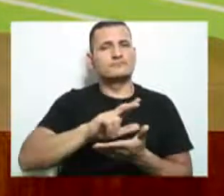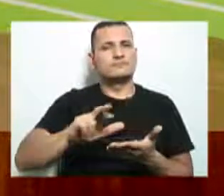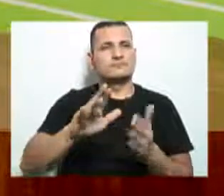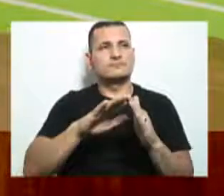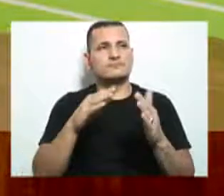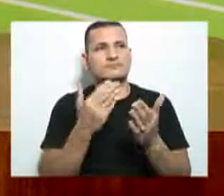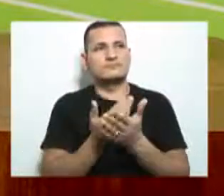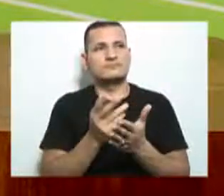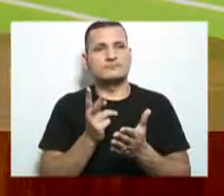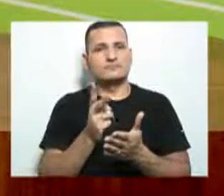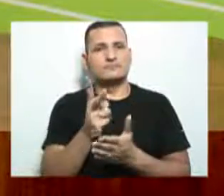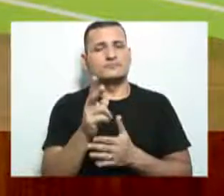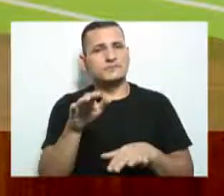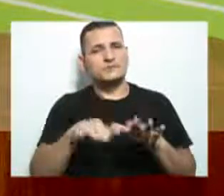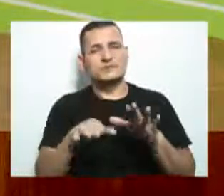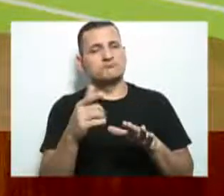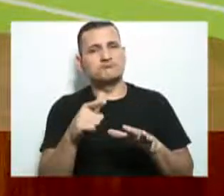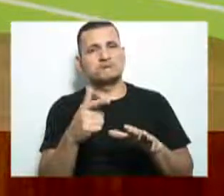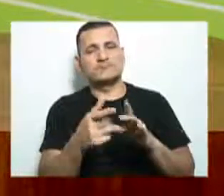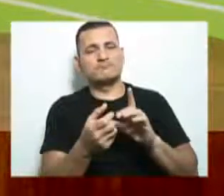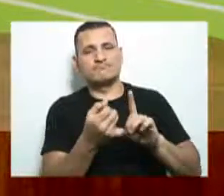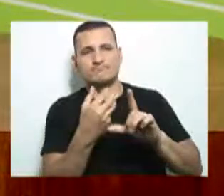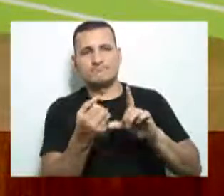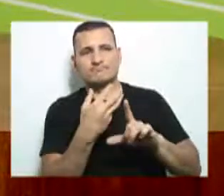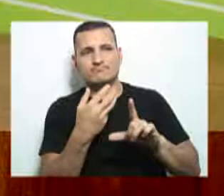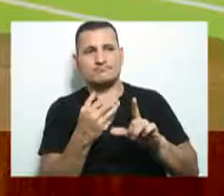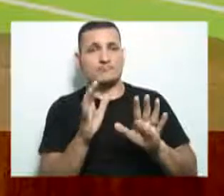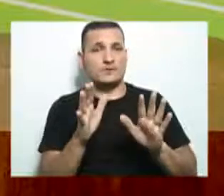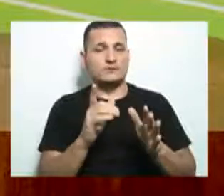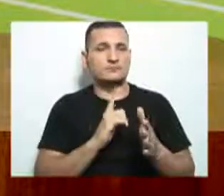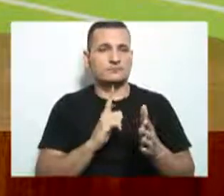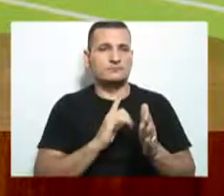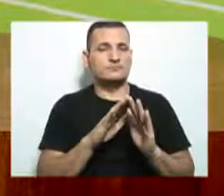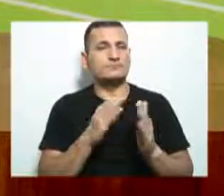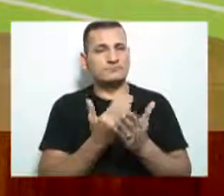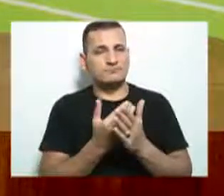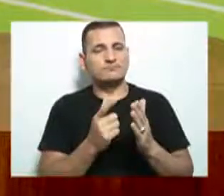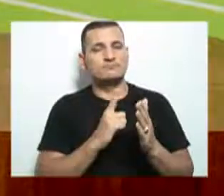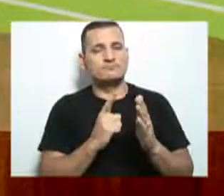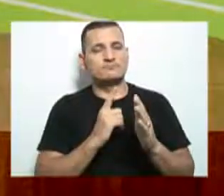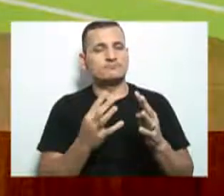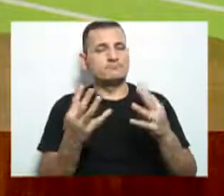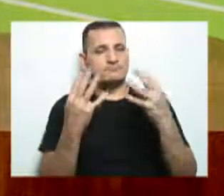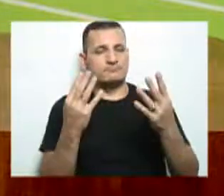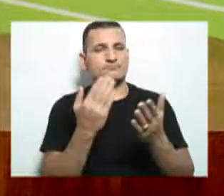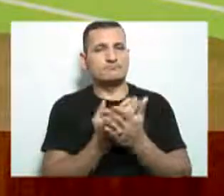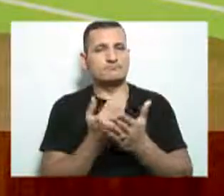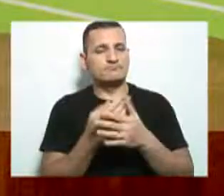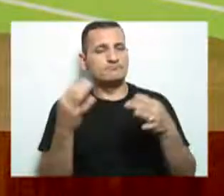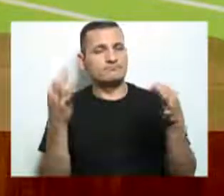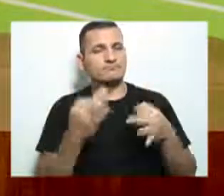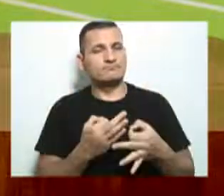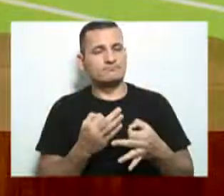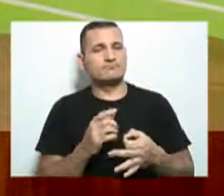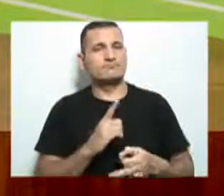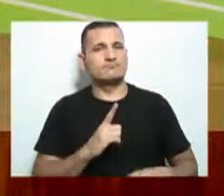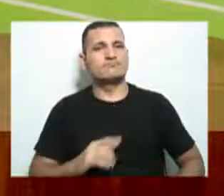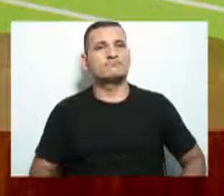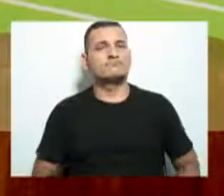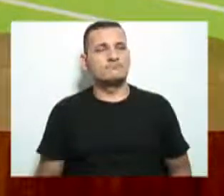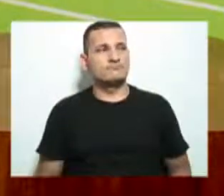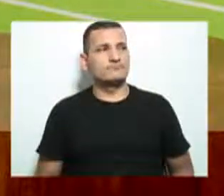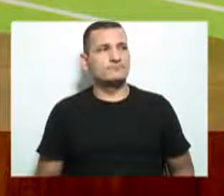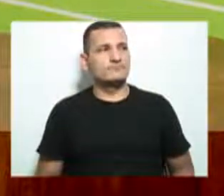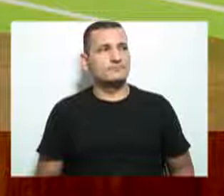que continuam ainda sem sinal, né? Mas tem muitas escolas ligadinhas e com certeza os alunos estão aí prestando atenção na aula,